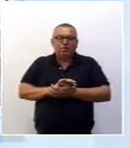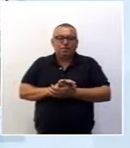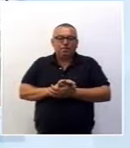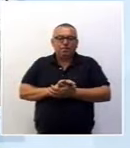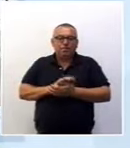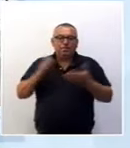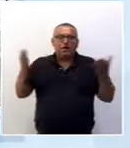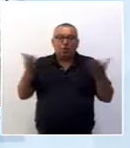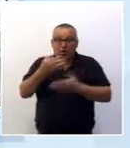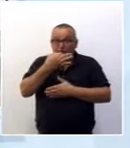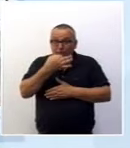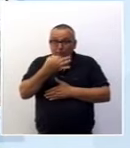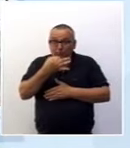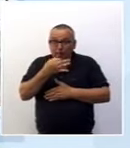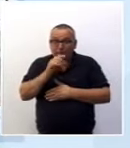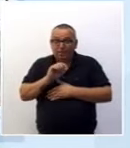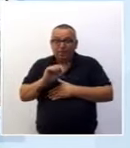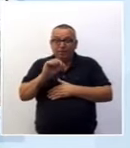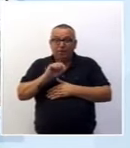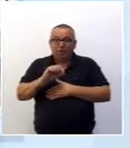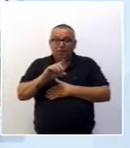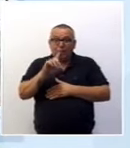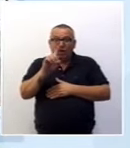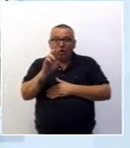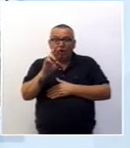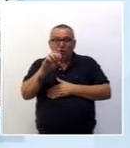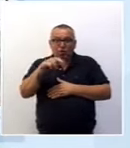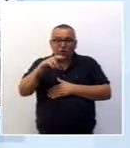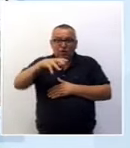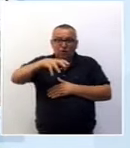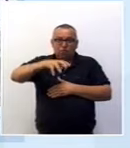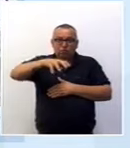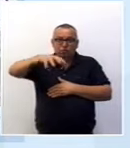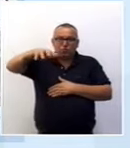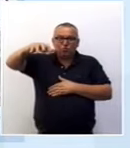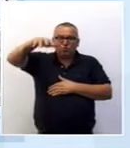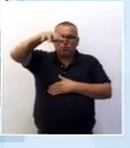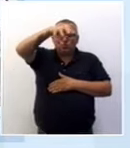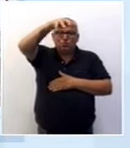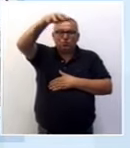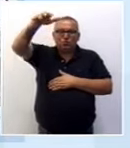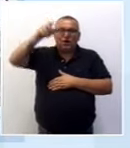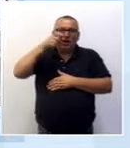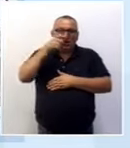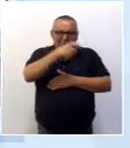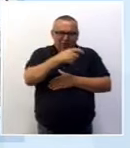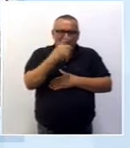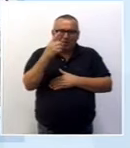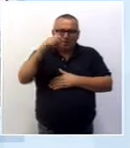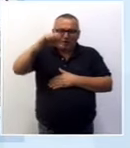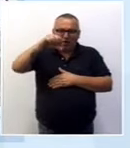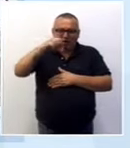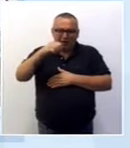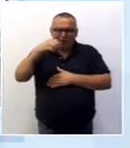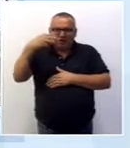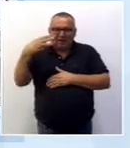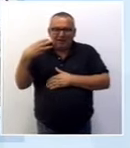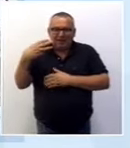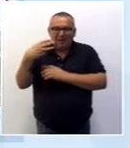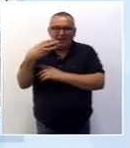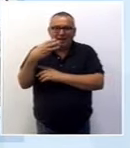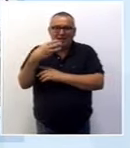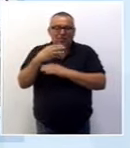Agora, vocês acham que drone é uma invenção muito moderna, né? Dá uma olhada aí, ó. Em 1903,